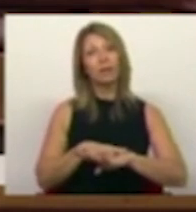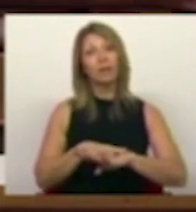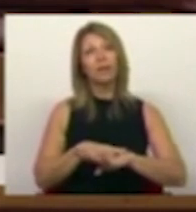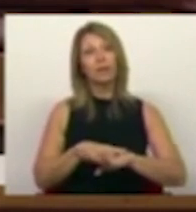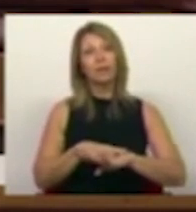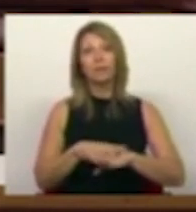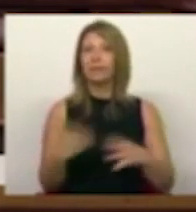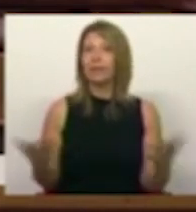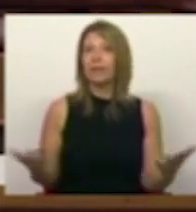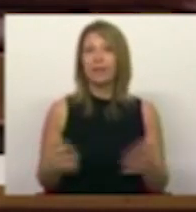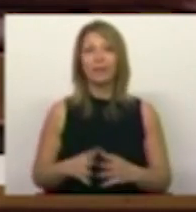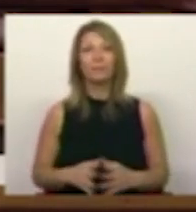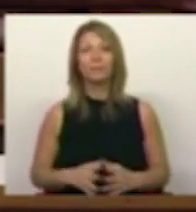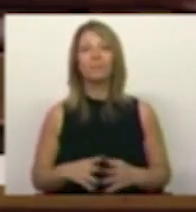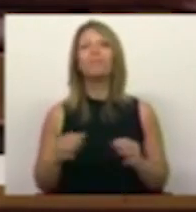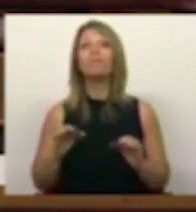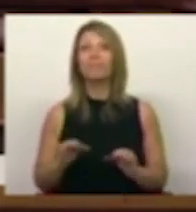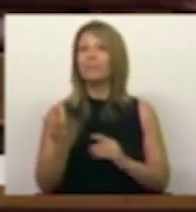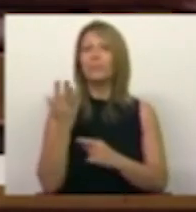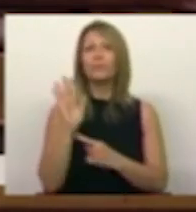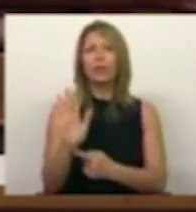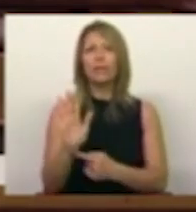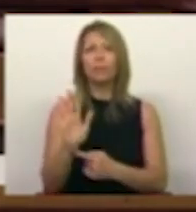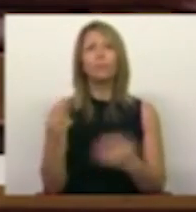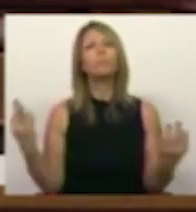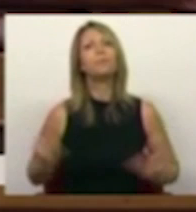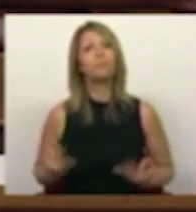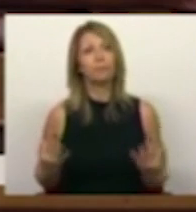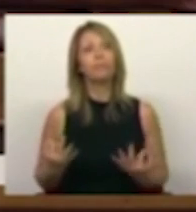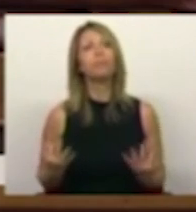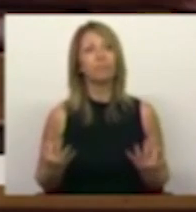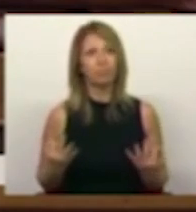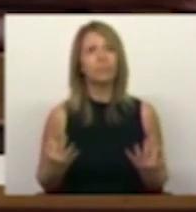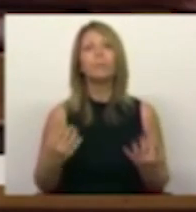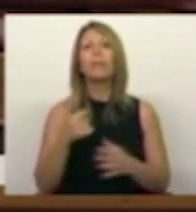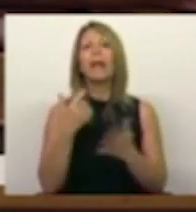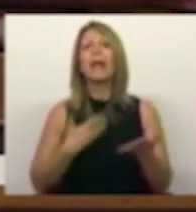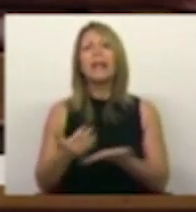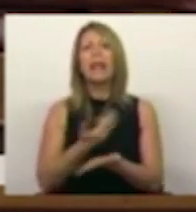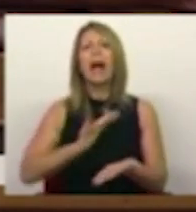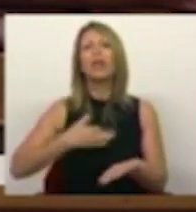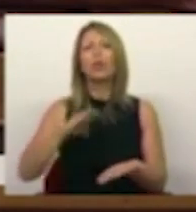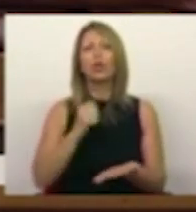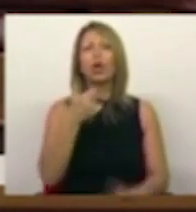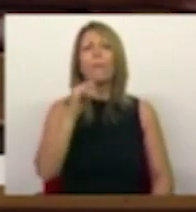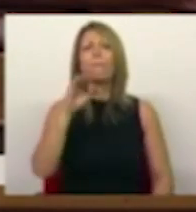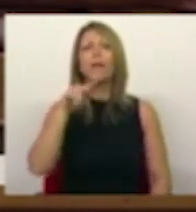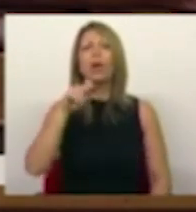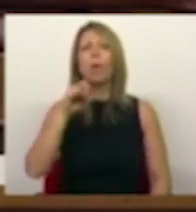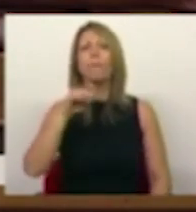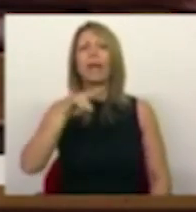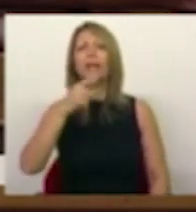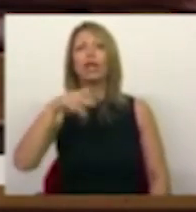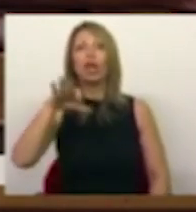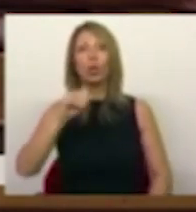administrativa. Assim, e a título de exemplo, iremos harmonizar os dados biométricos recolhidos para a emissão do cartão